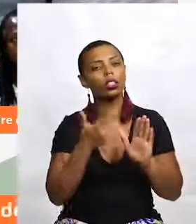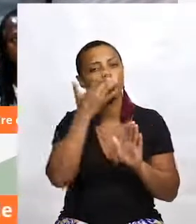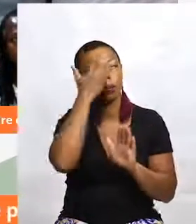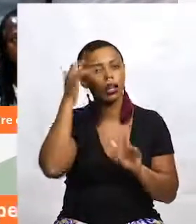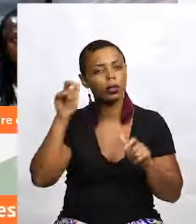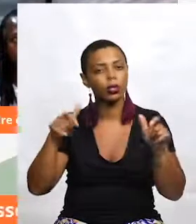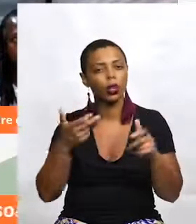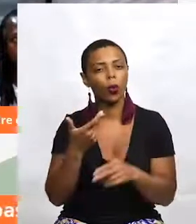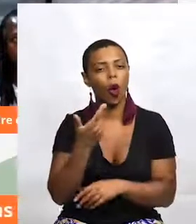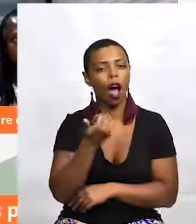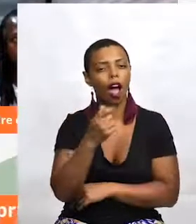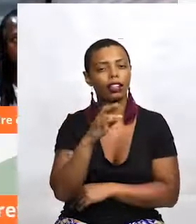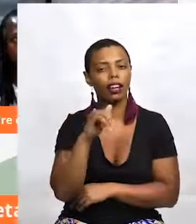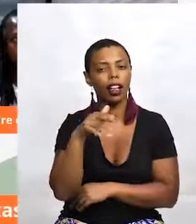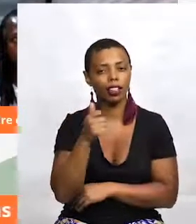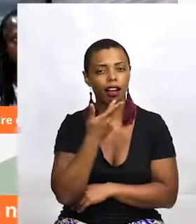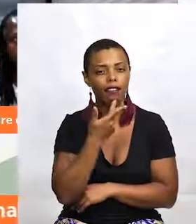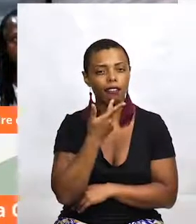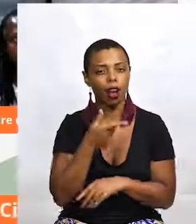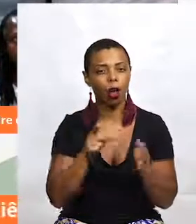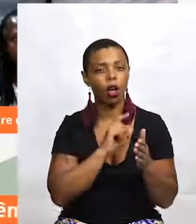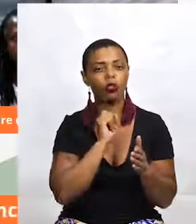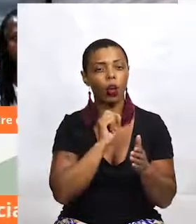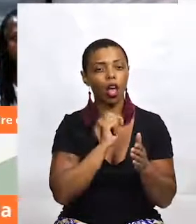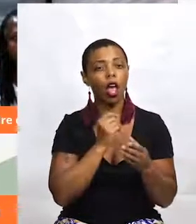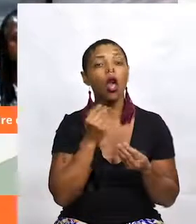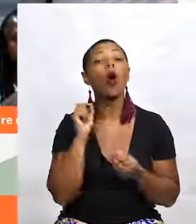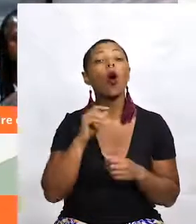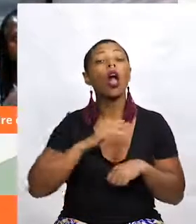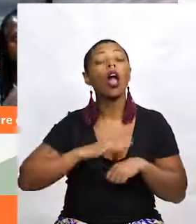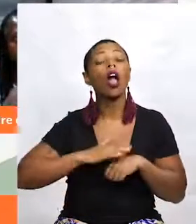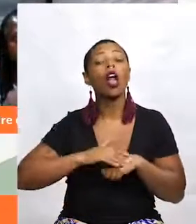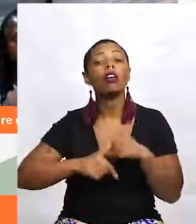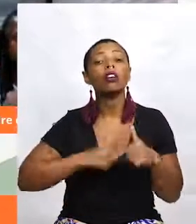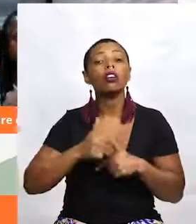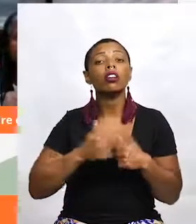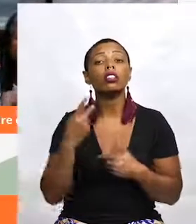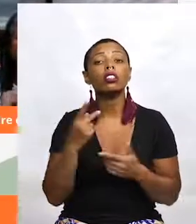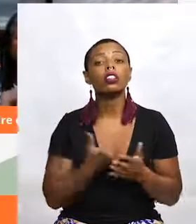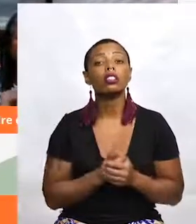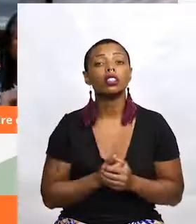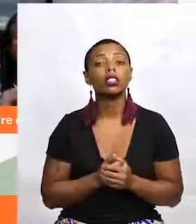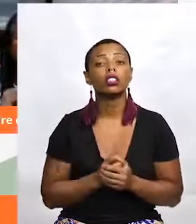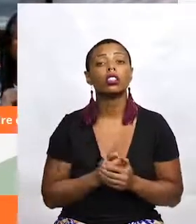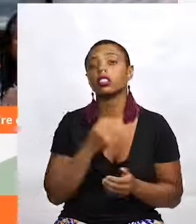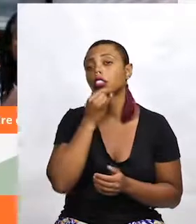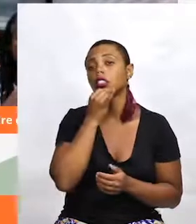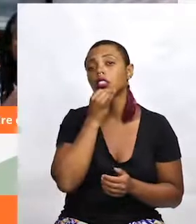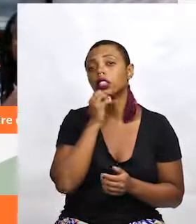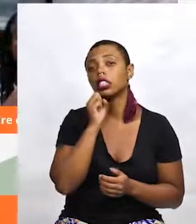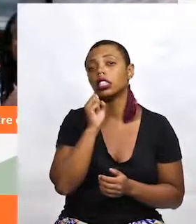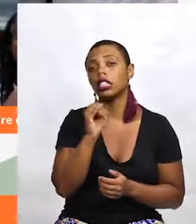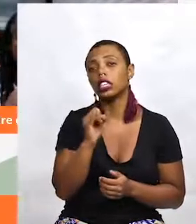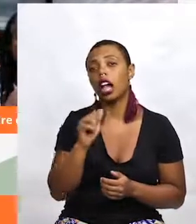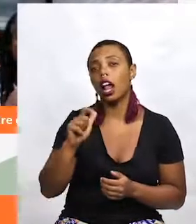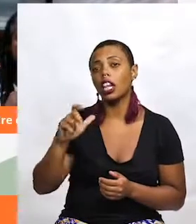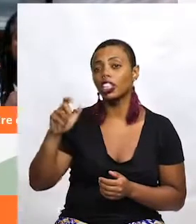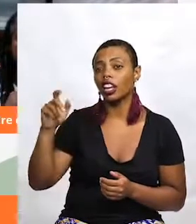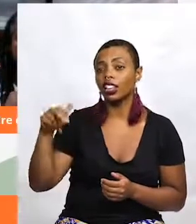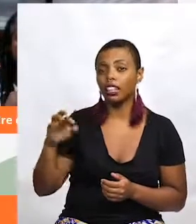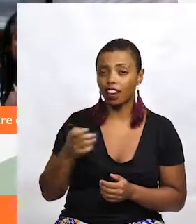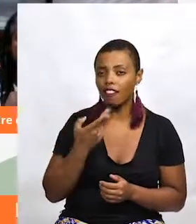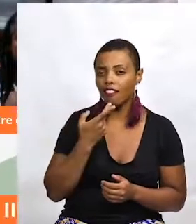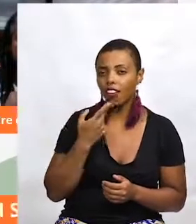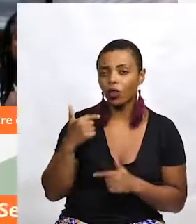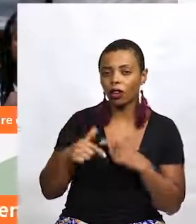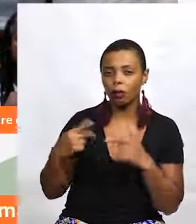Diana colocou, né, o que ela faz, que não é algo comum, né, o que o Alexandre colocou, o que ele faz,